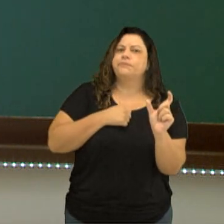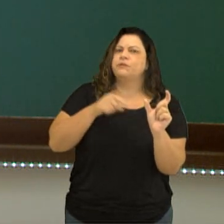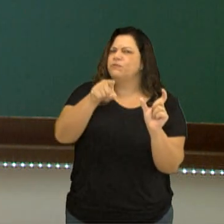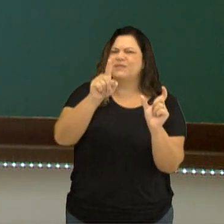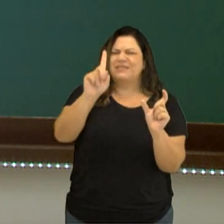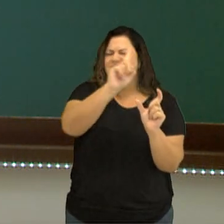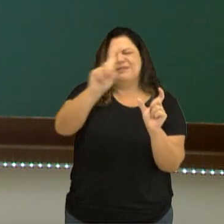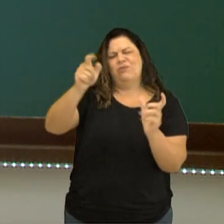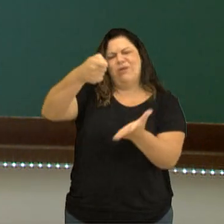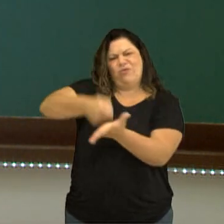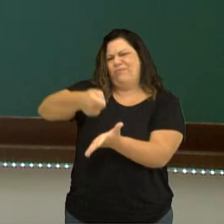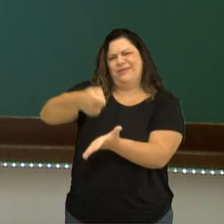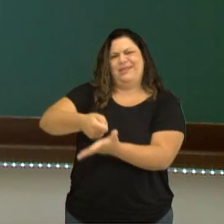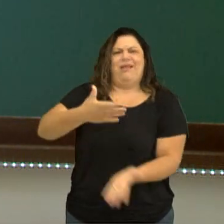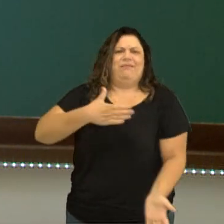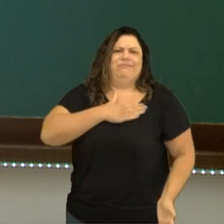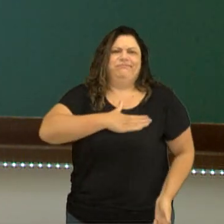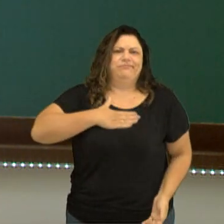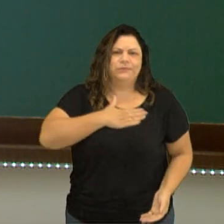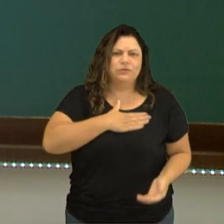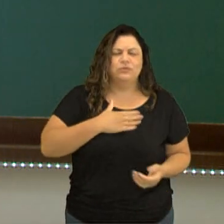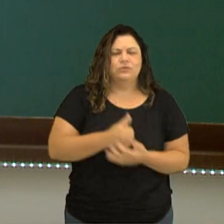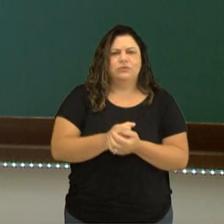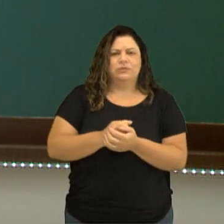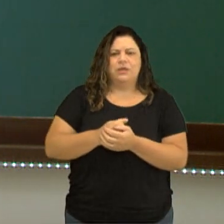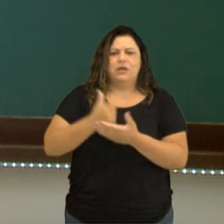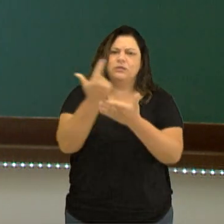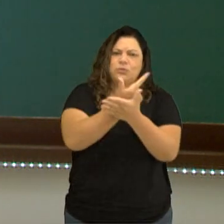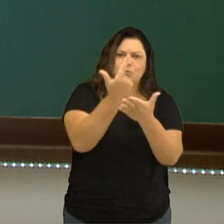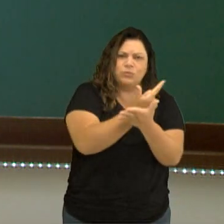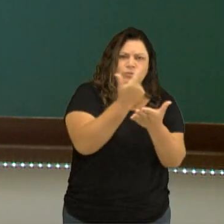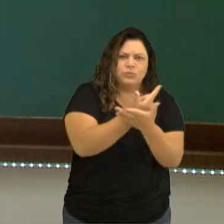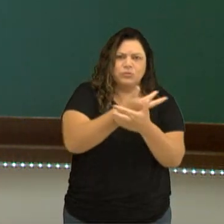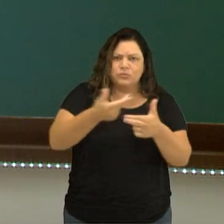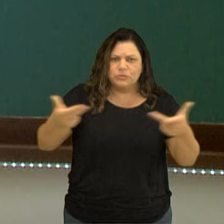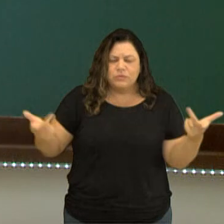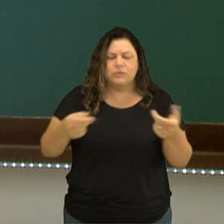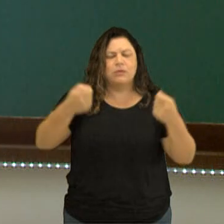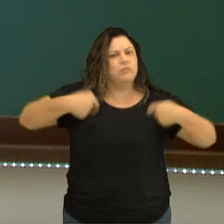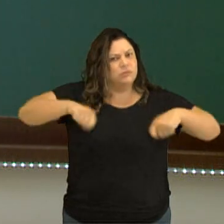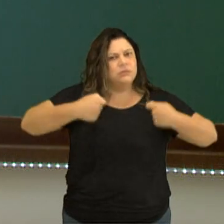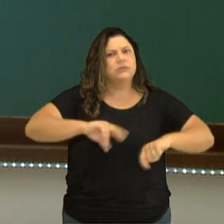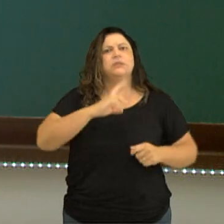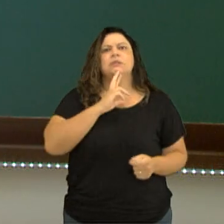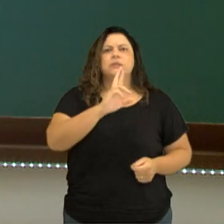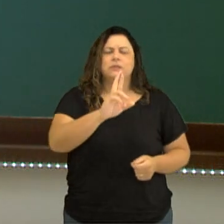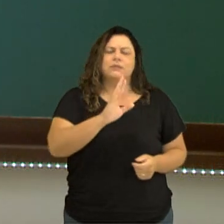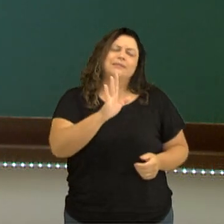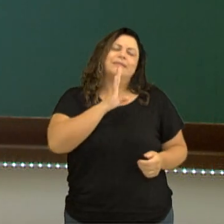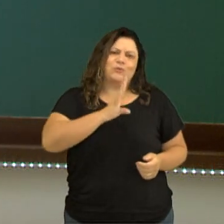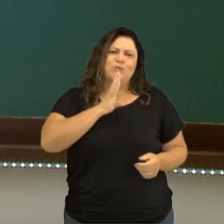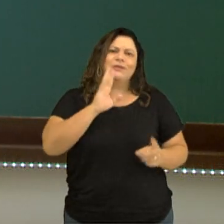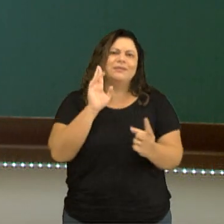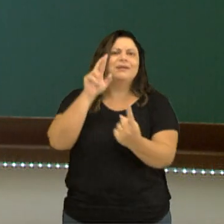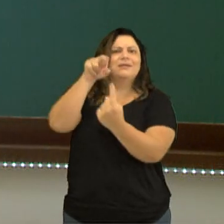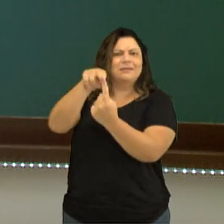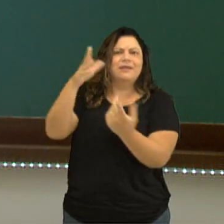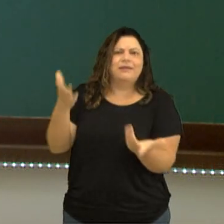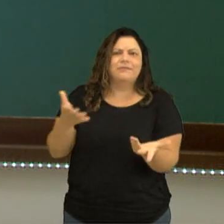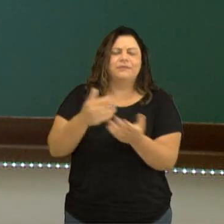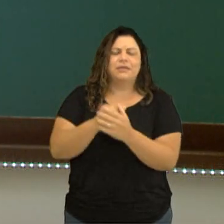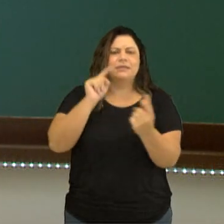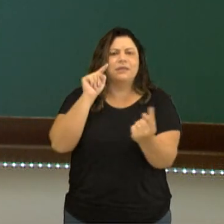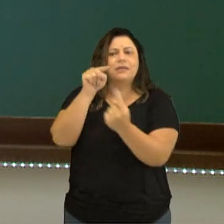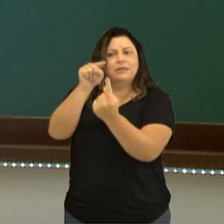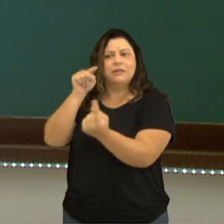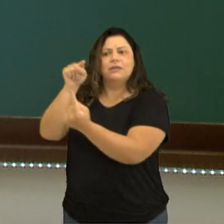obrigado a gostar de algumas obras, mas você precisa conhecer as referências dessas obras. Você precisa